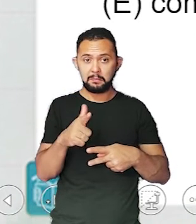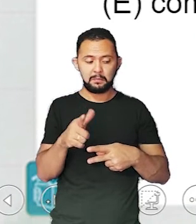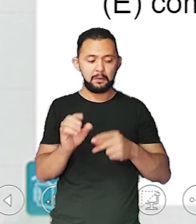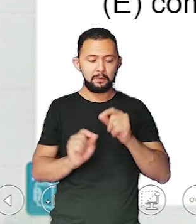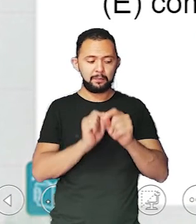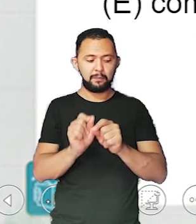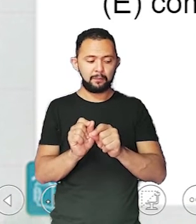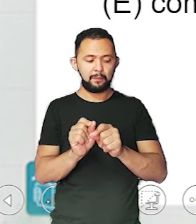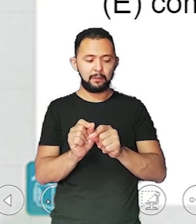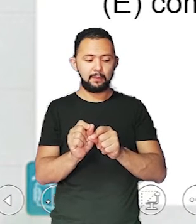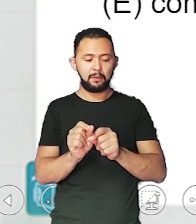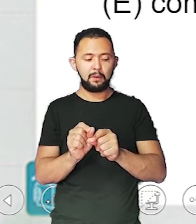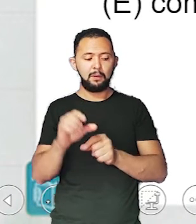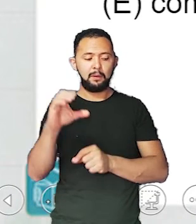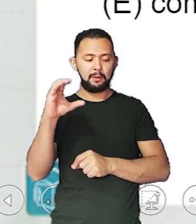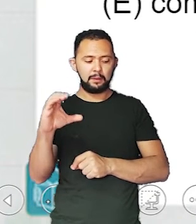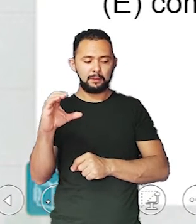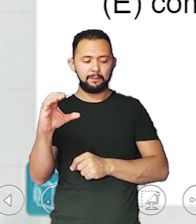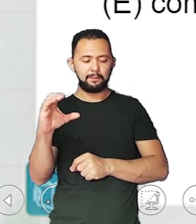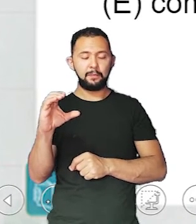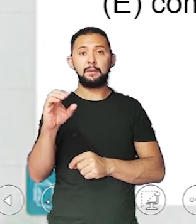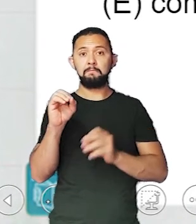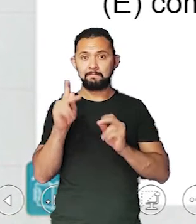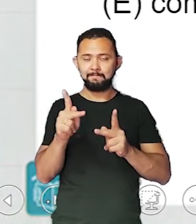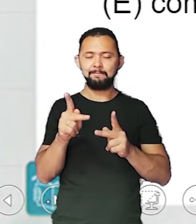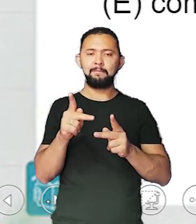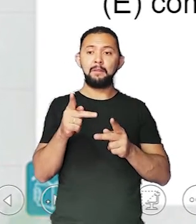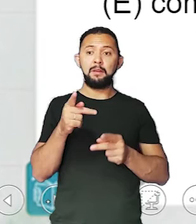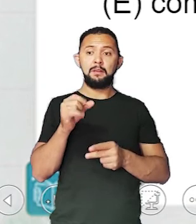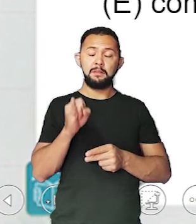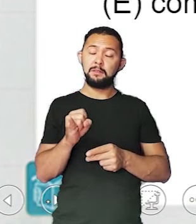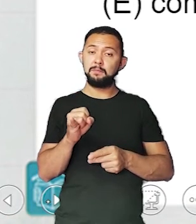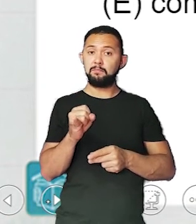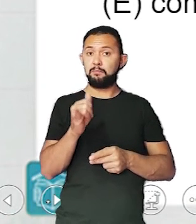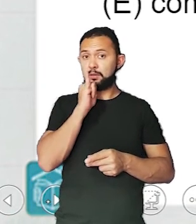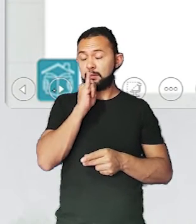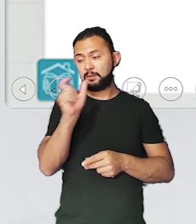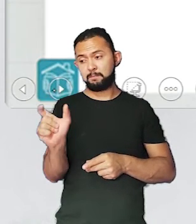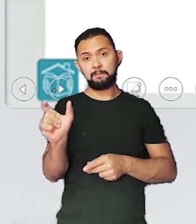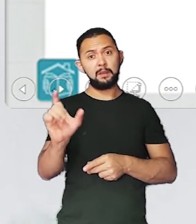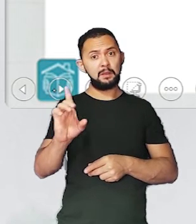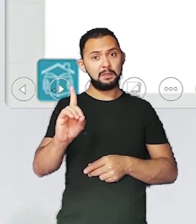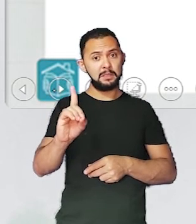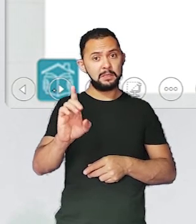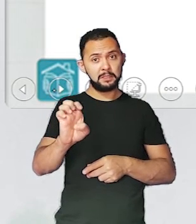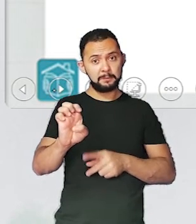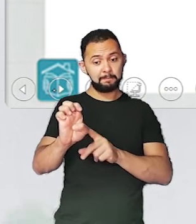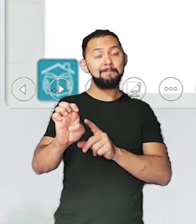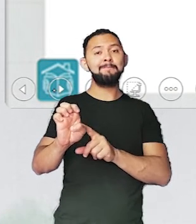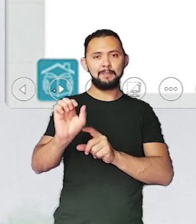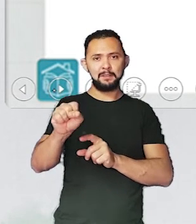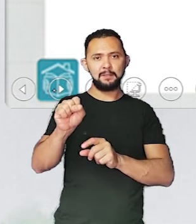seria a indireta. Beleza? Então, se tivesse o de, professor, se tivesse, porventura, né, tivesse o